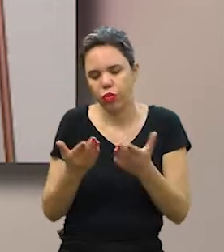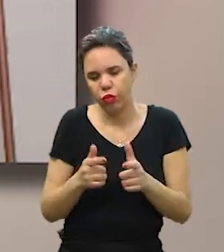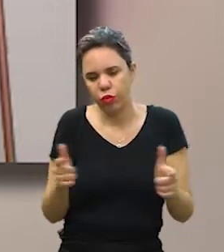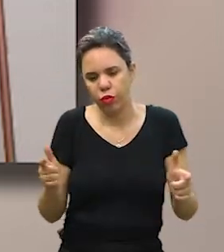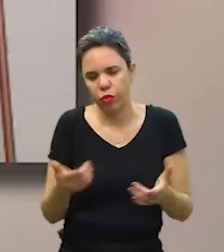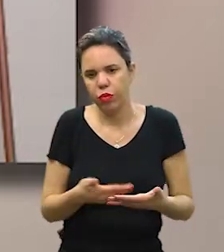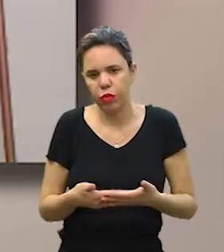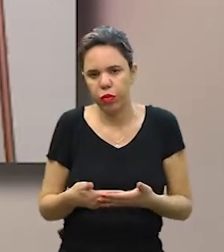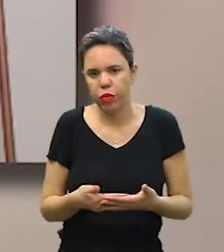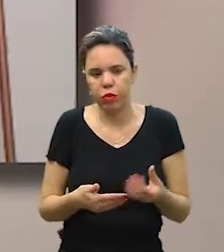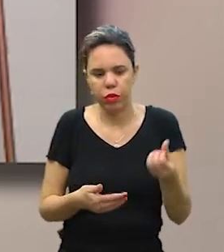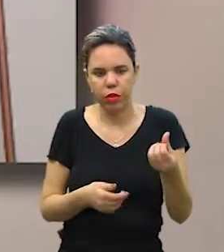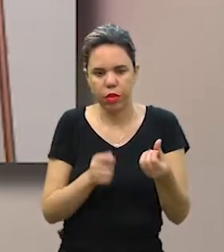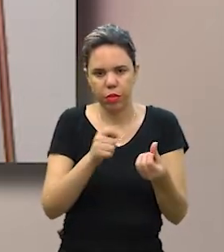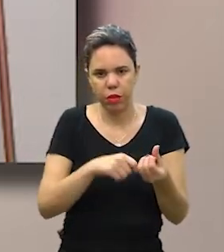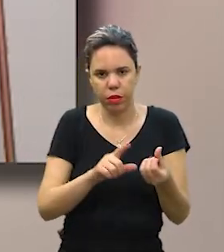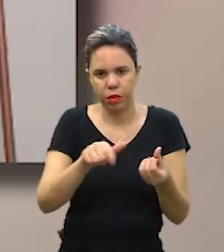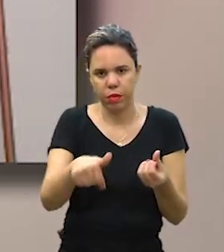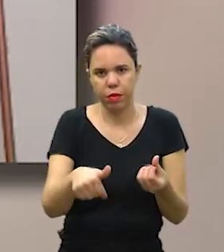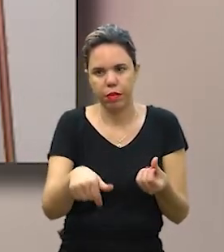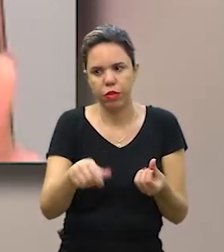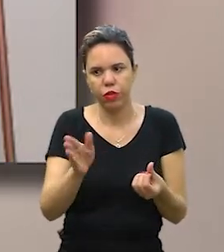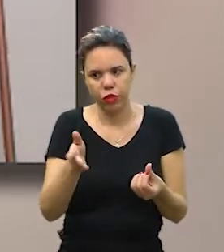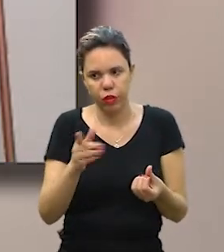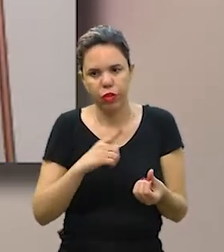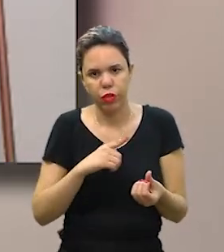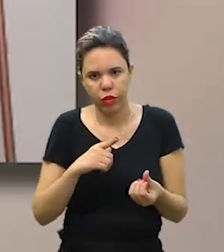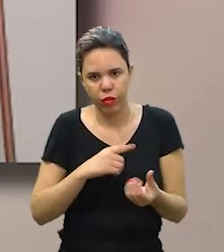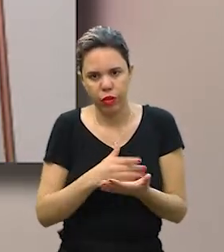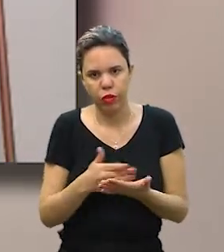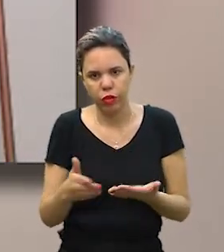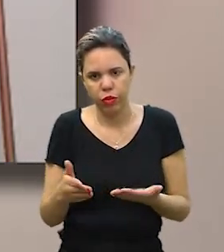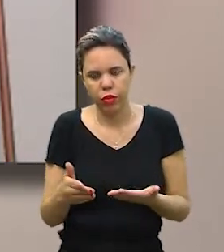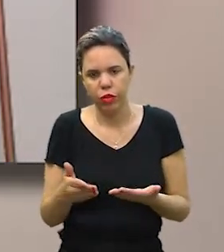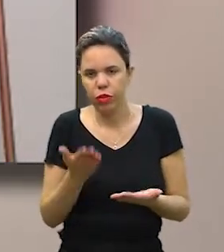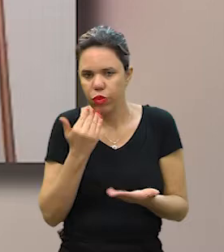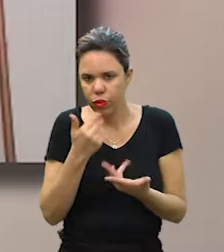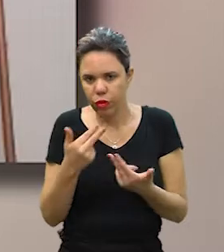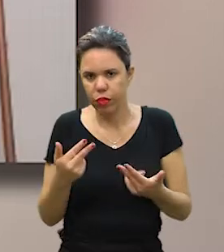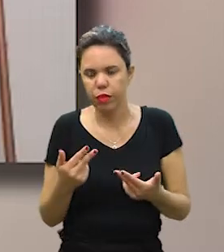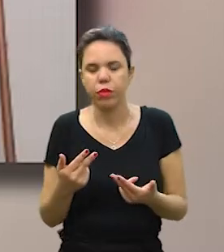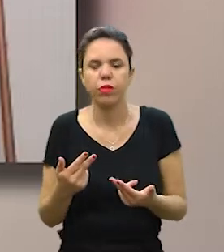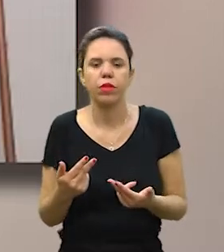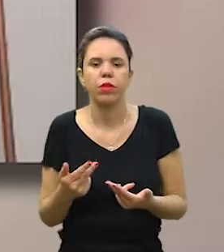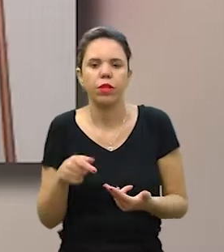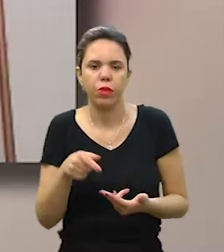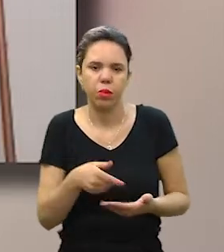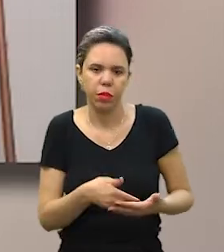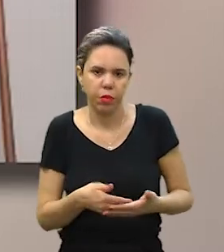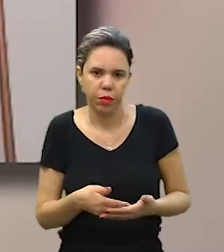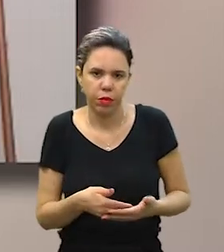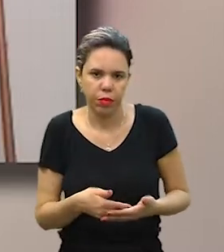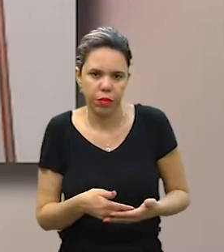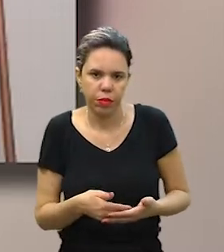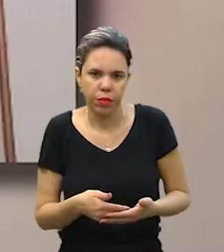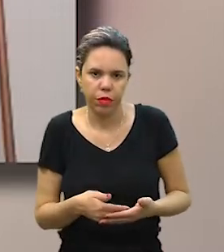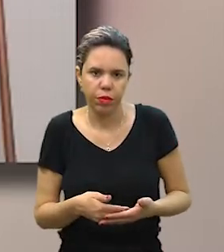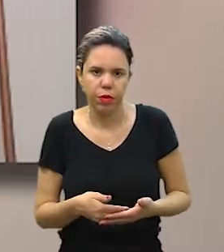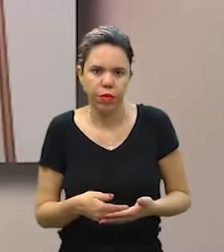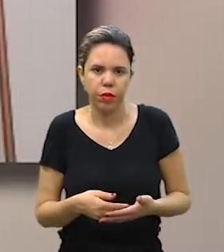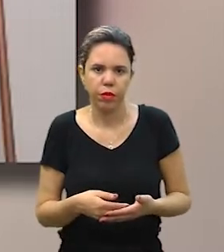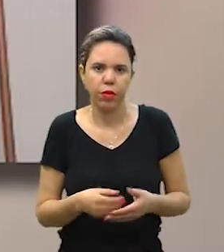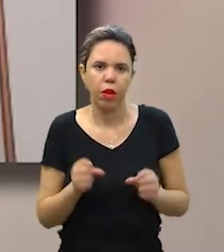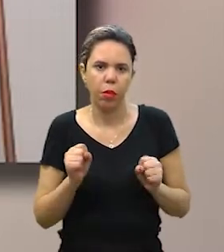bebês. A partir dos 6 meses, quando você já tem a introdução dos alimentos para esse bebê, para esse